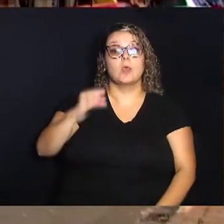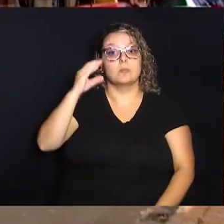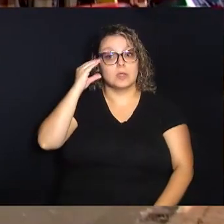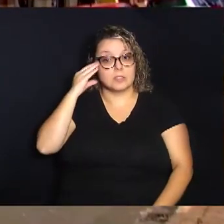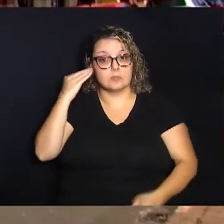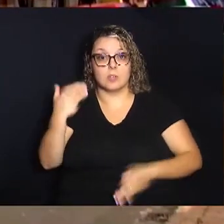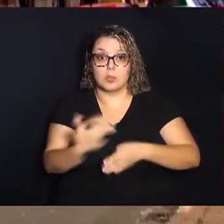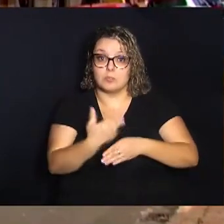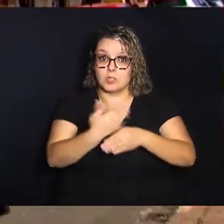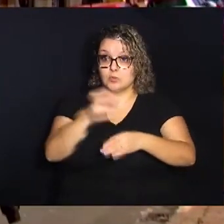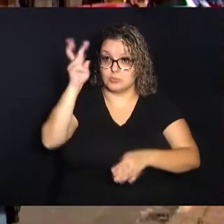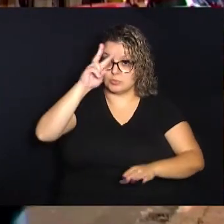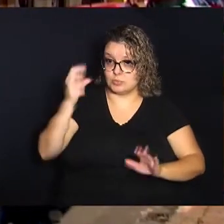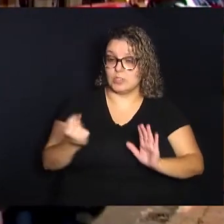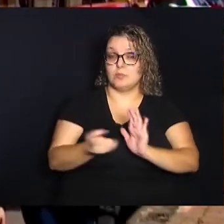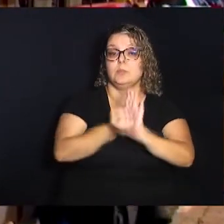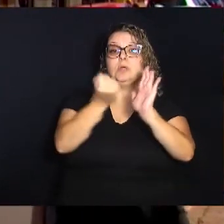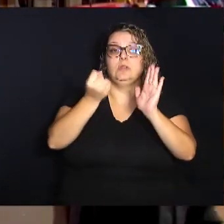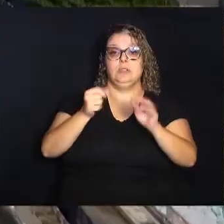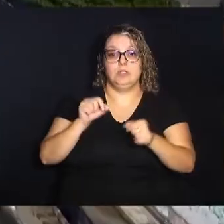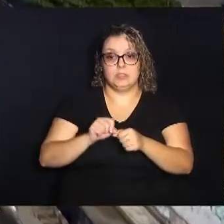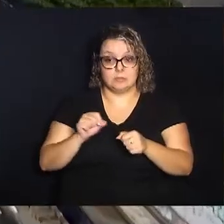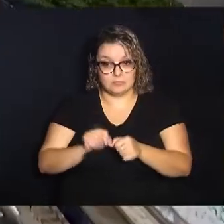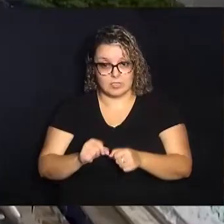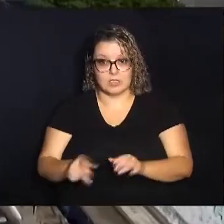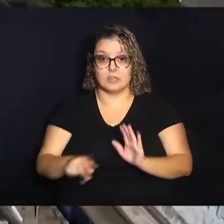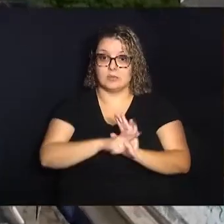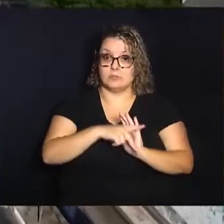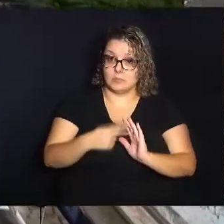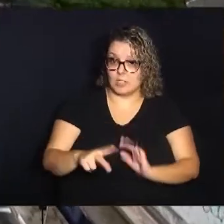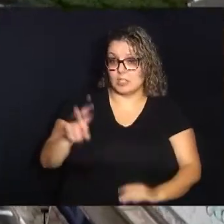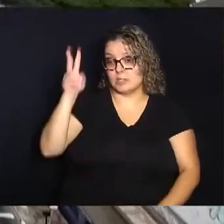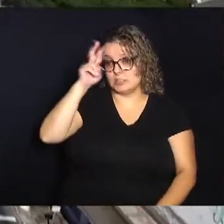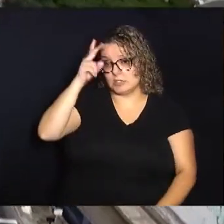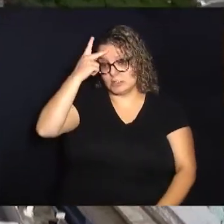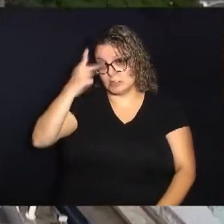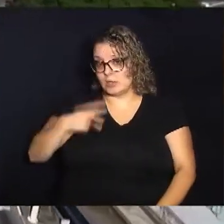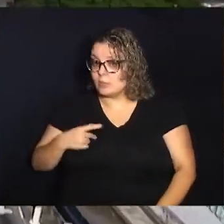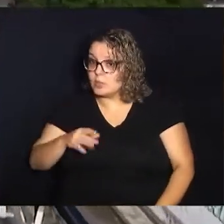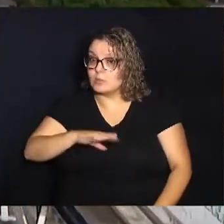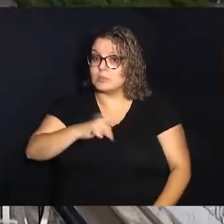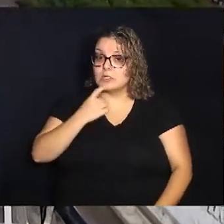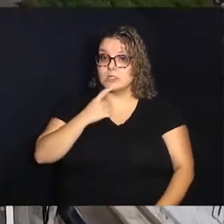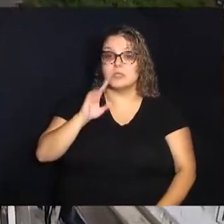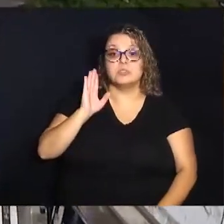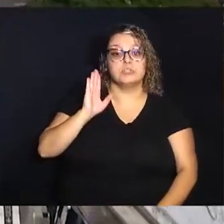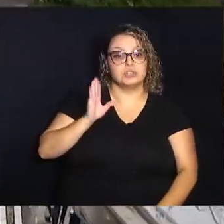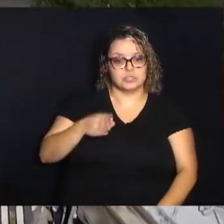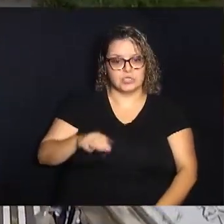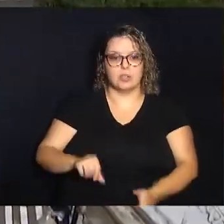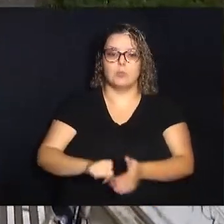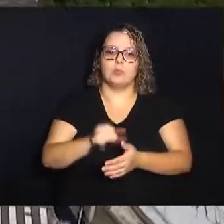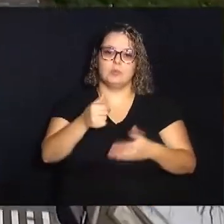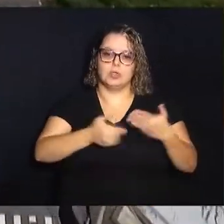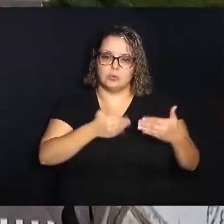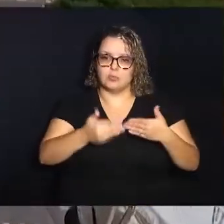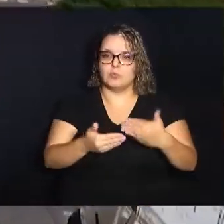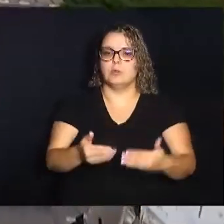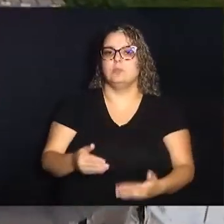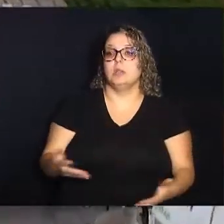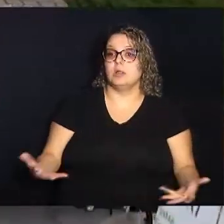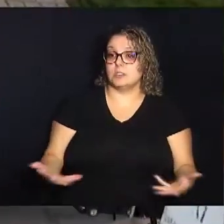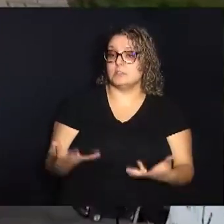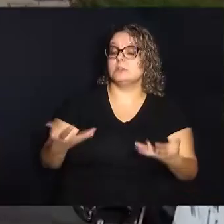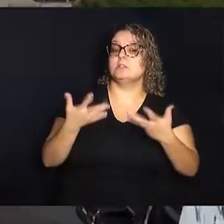prédios históricos e que fazem parte da história da própria cidade já é um primeiro passo para